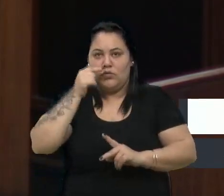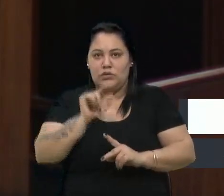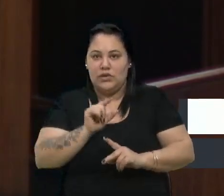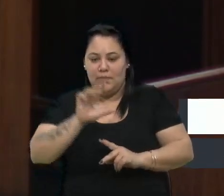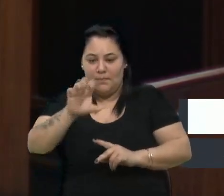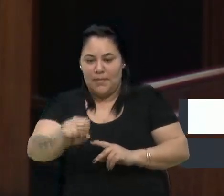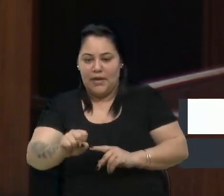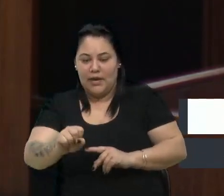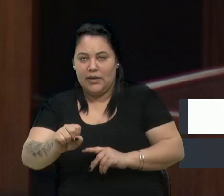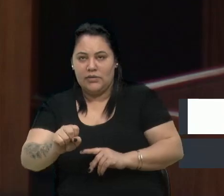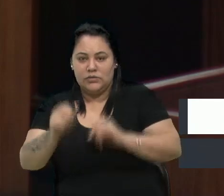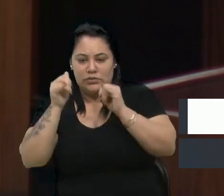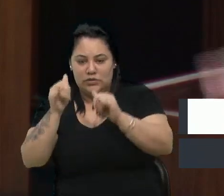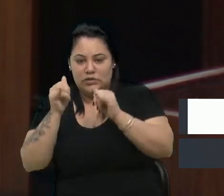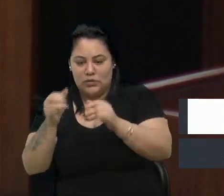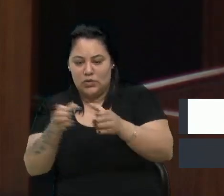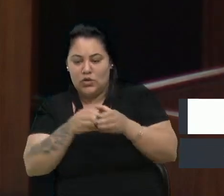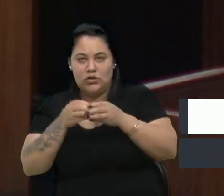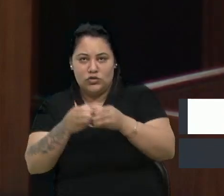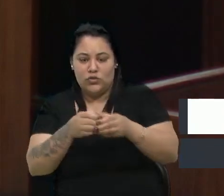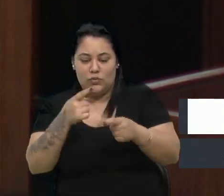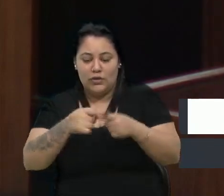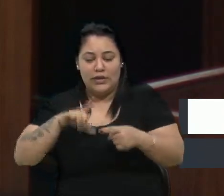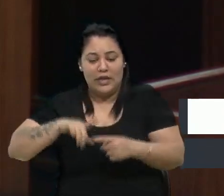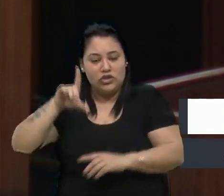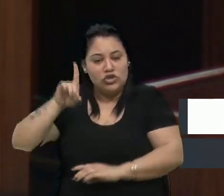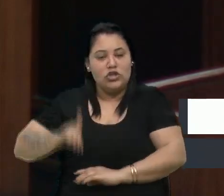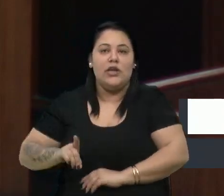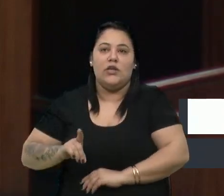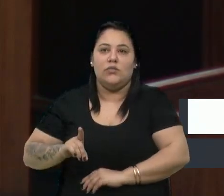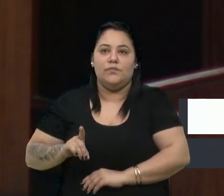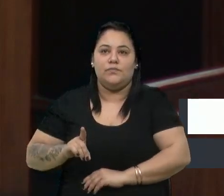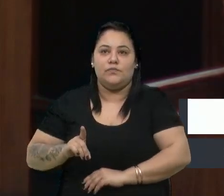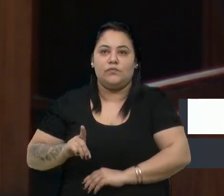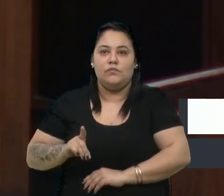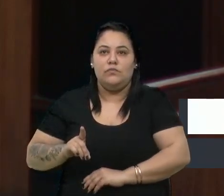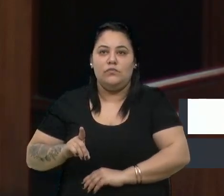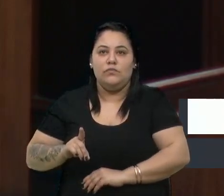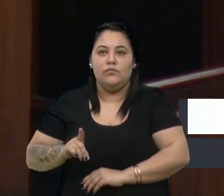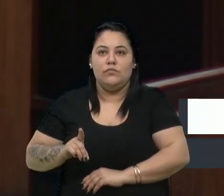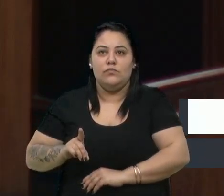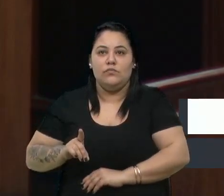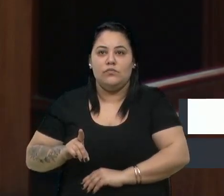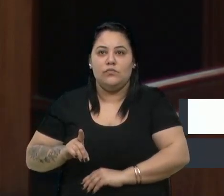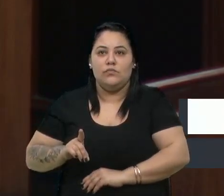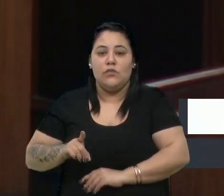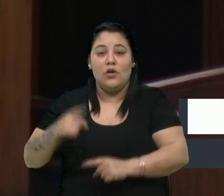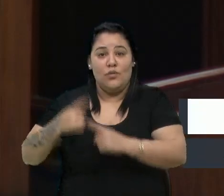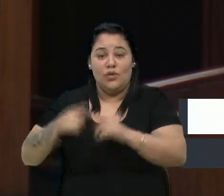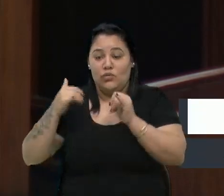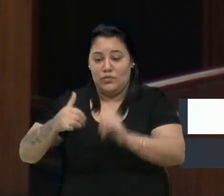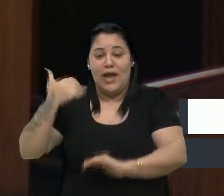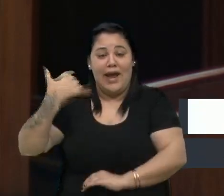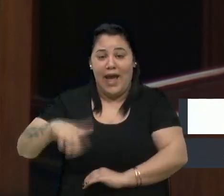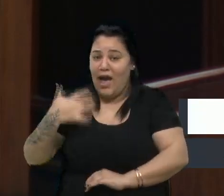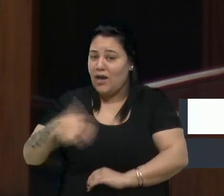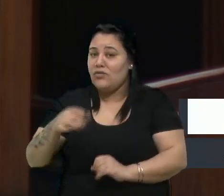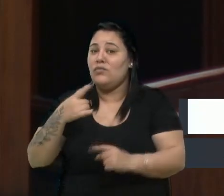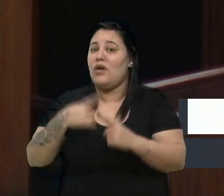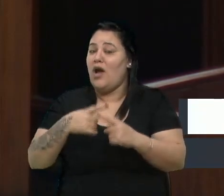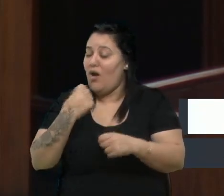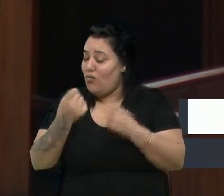o transporte coletivo, porque têm direito, já que o transporte coletivo é caro para muitas